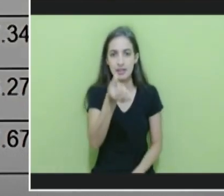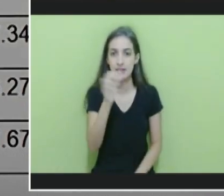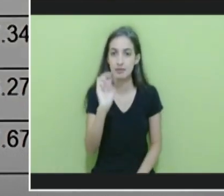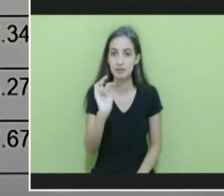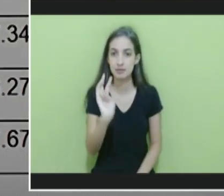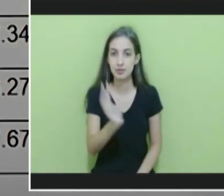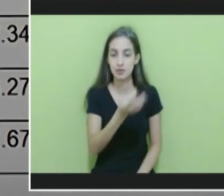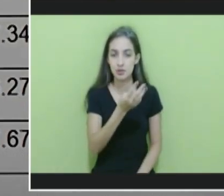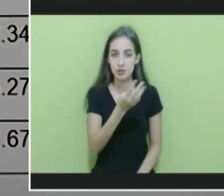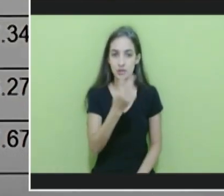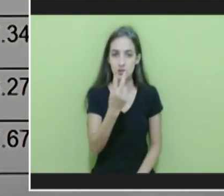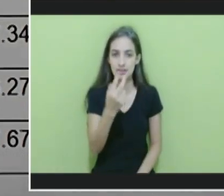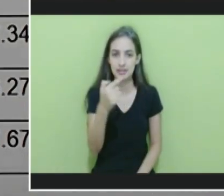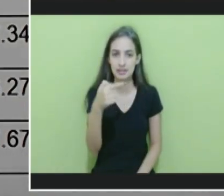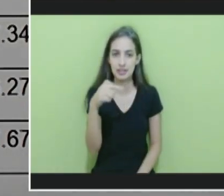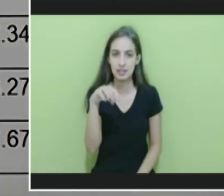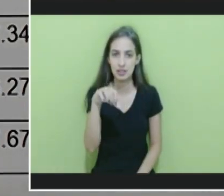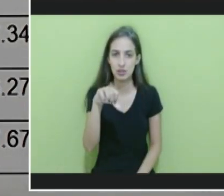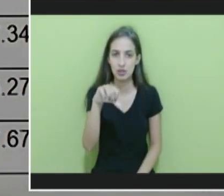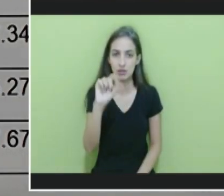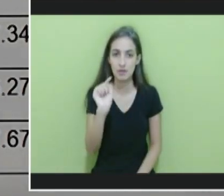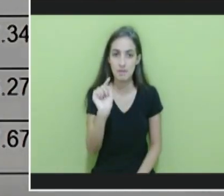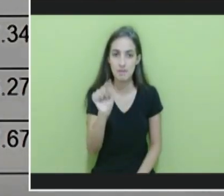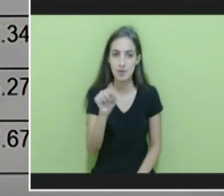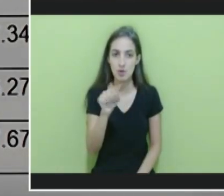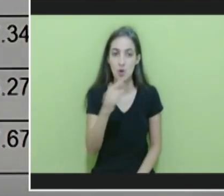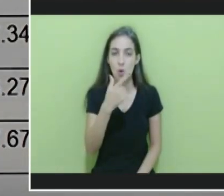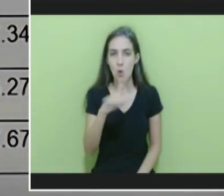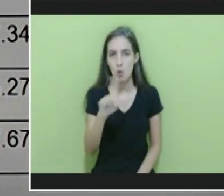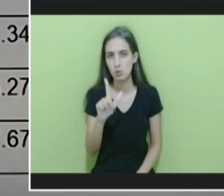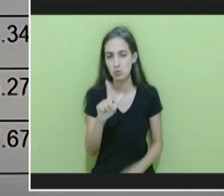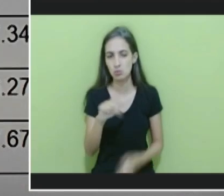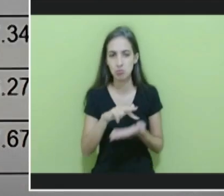6.279.200 reais. Outras receitas,